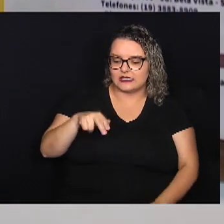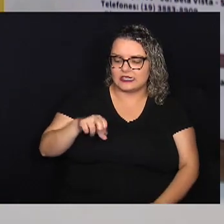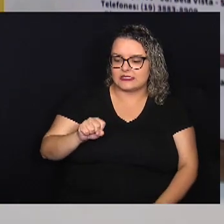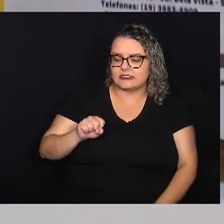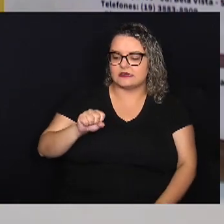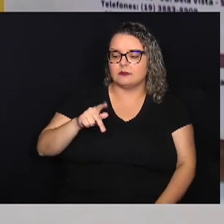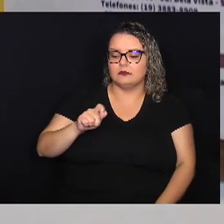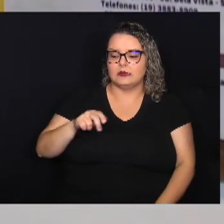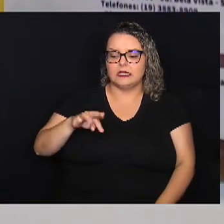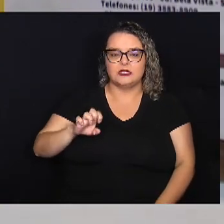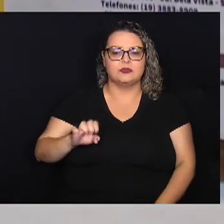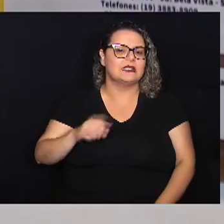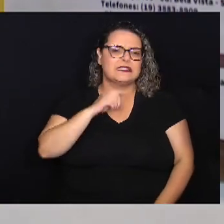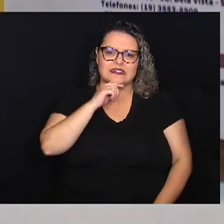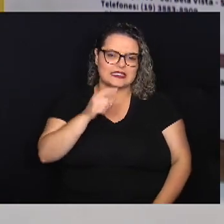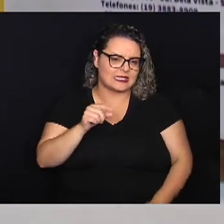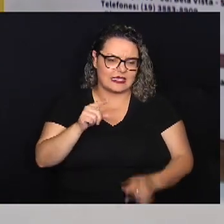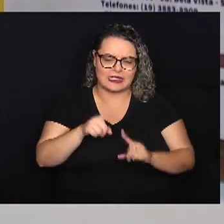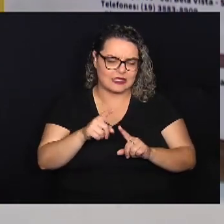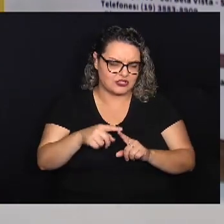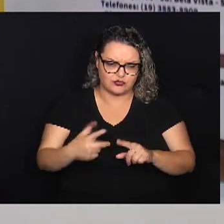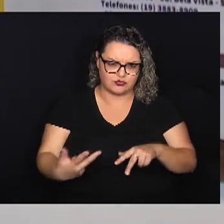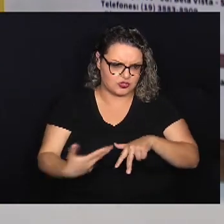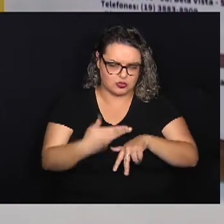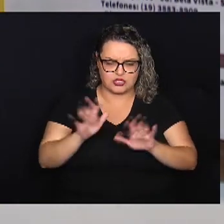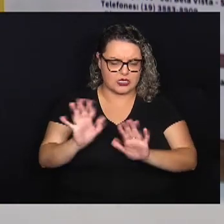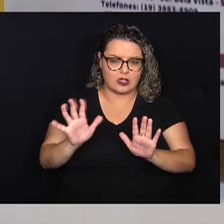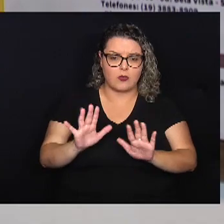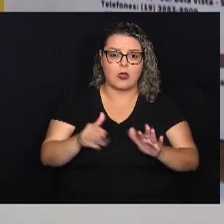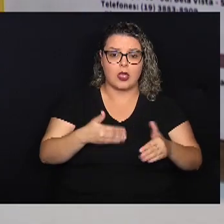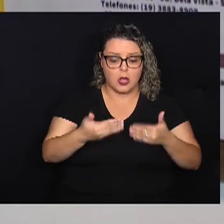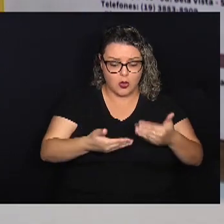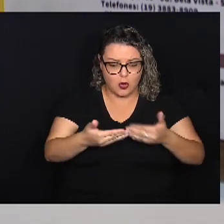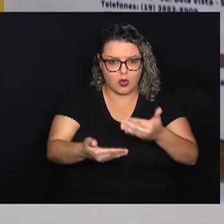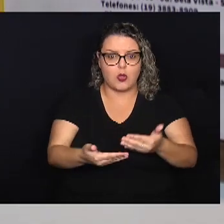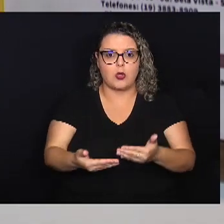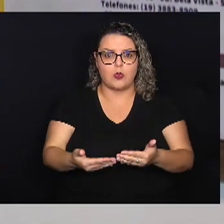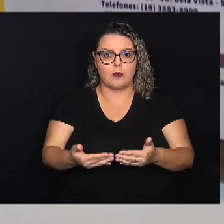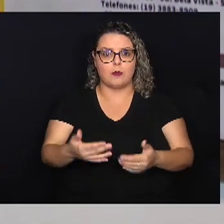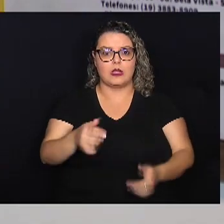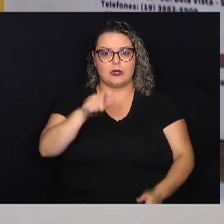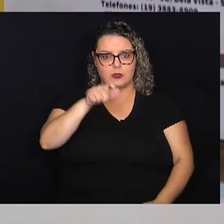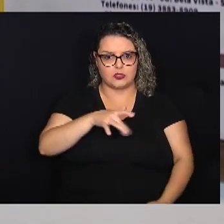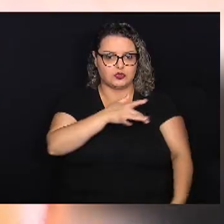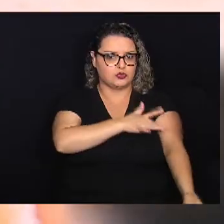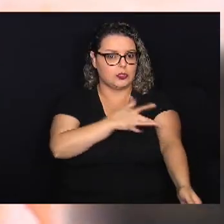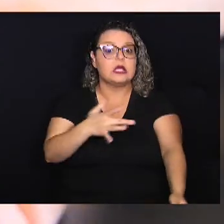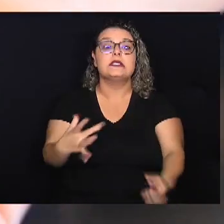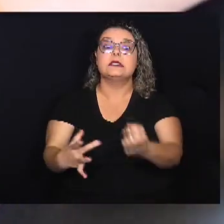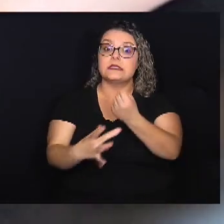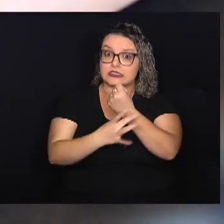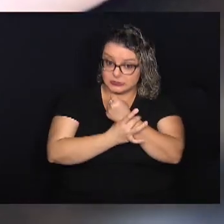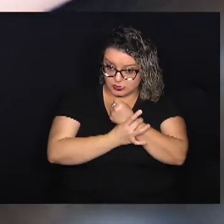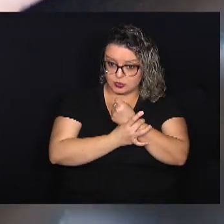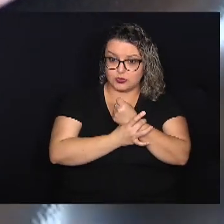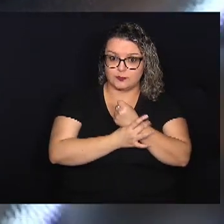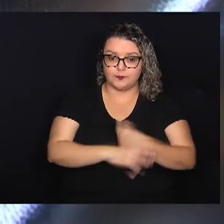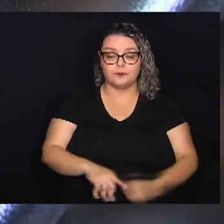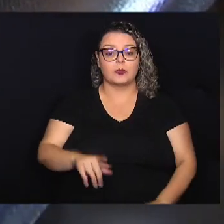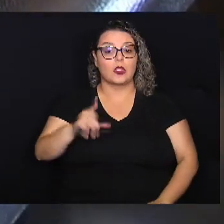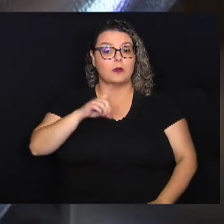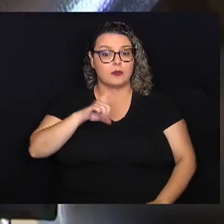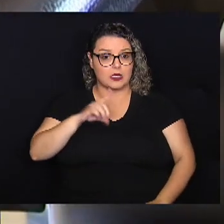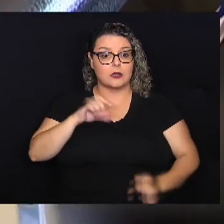tipo de cirurgia. Tá? É um procedimento realmente para o doador completamente seguro. Para se tornar um